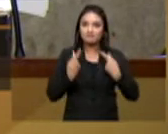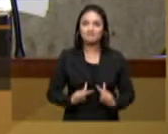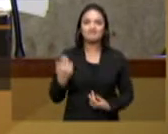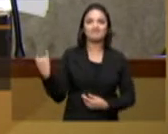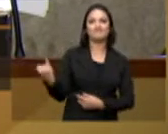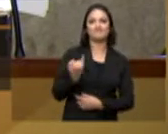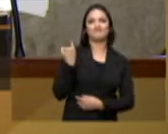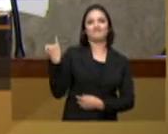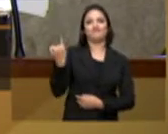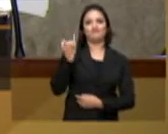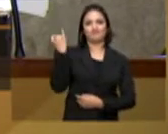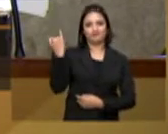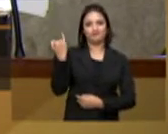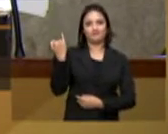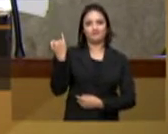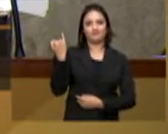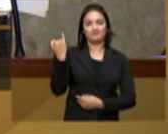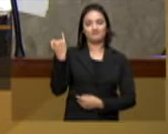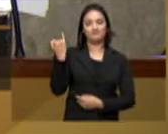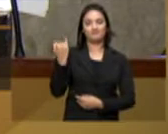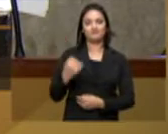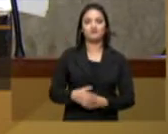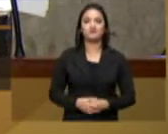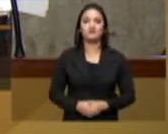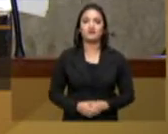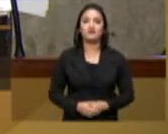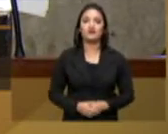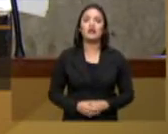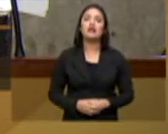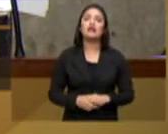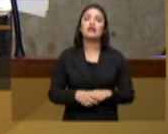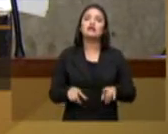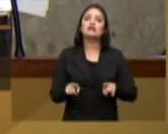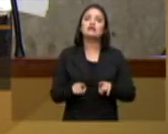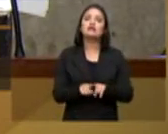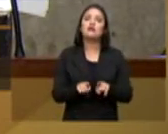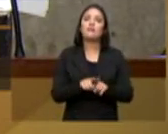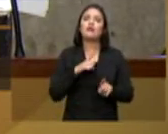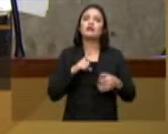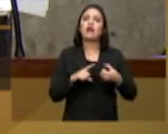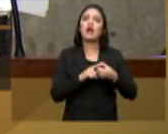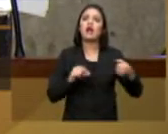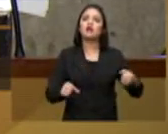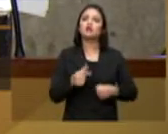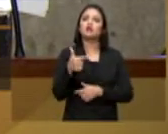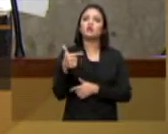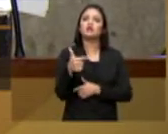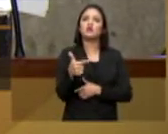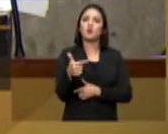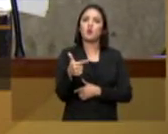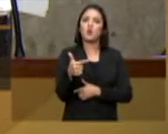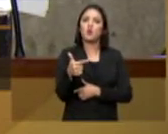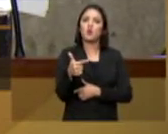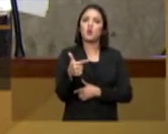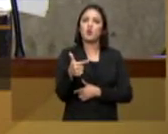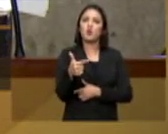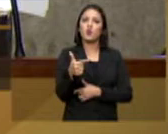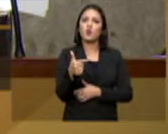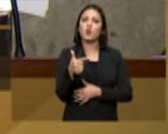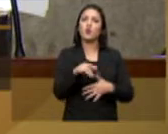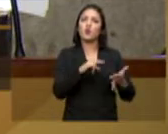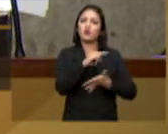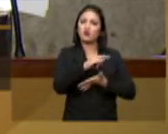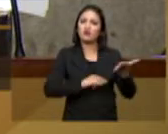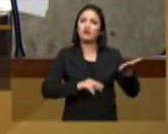a ênfase que se deve atribuir ao que expressa também o artigo 2º da Declaração das